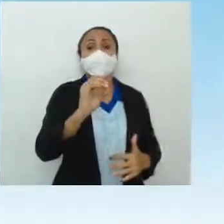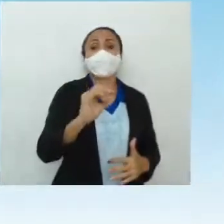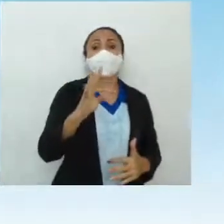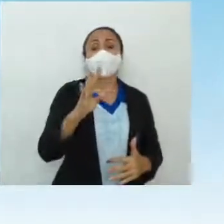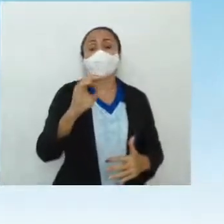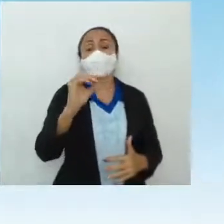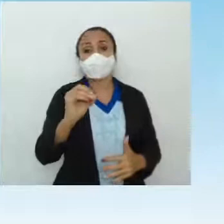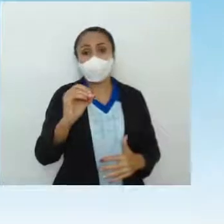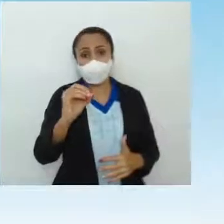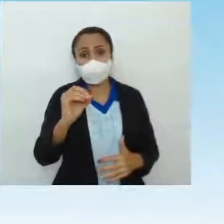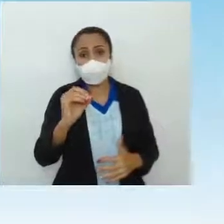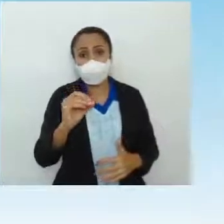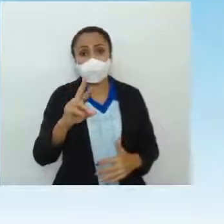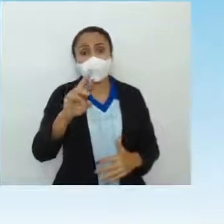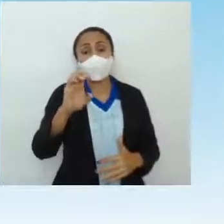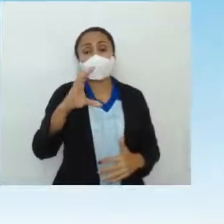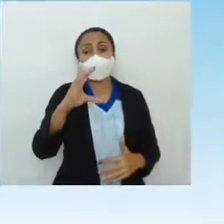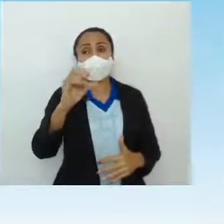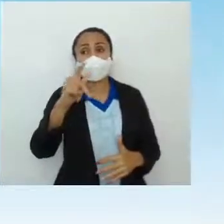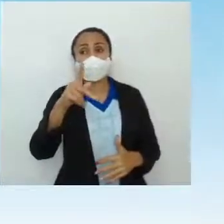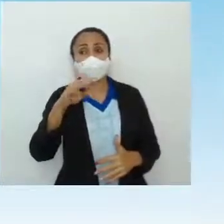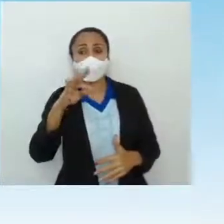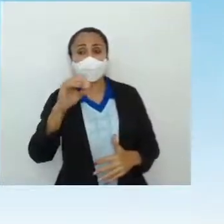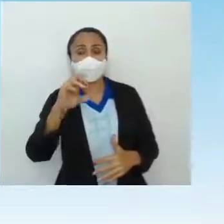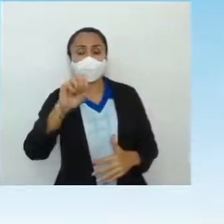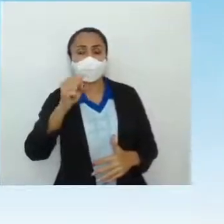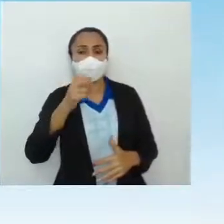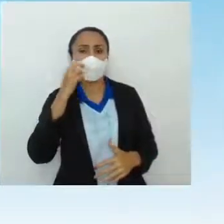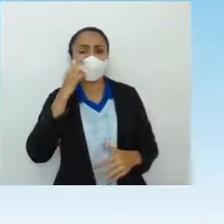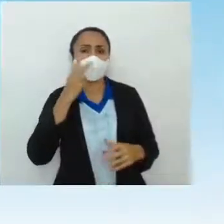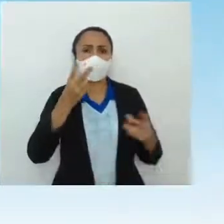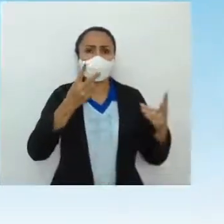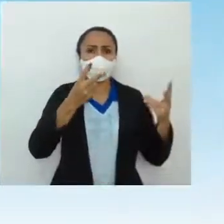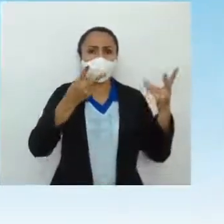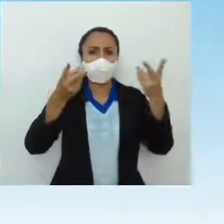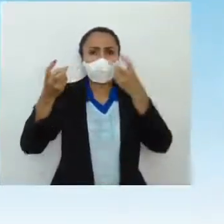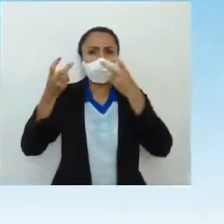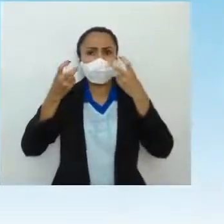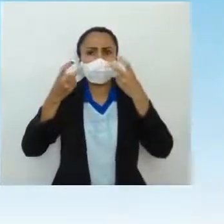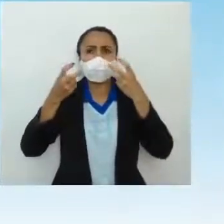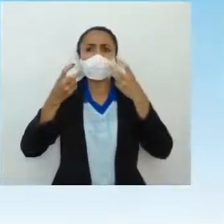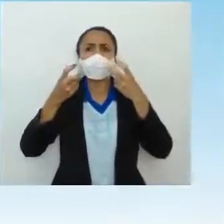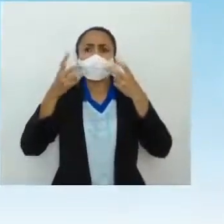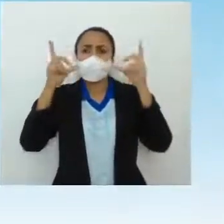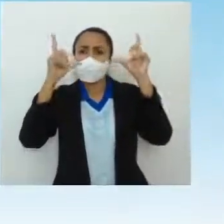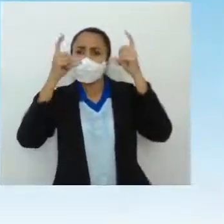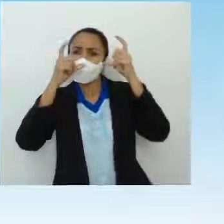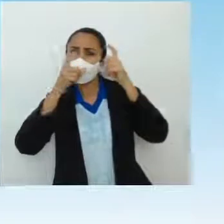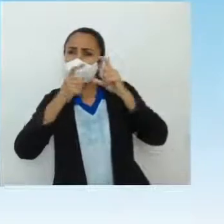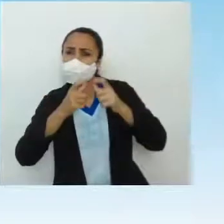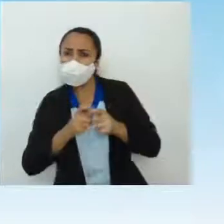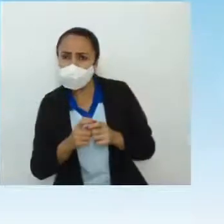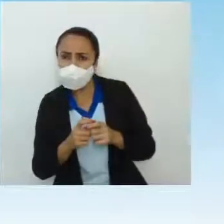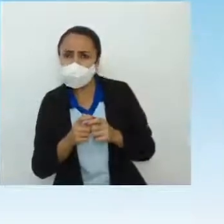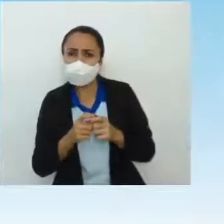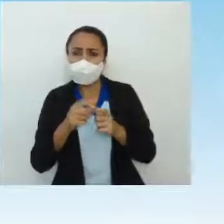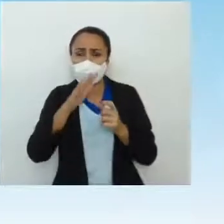fotorreceptores. Os olhos, eles irão detectar uma reduzida parte do